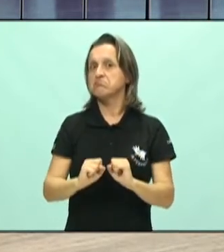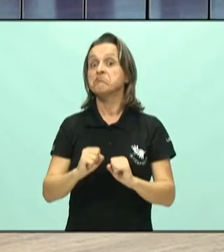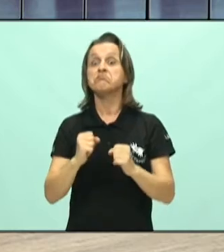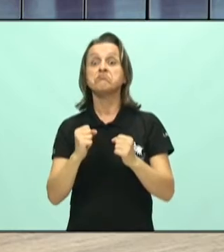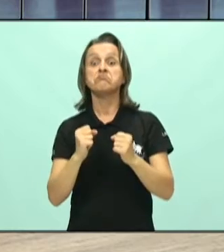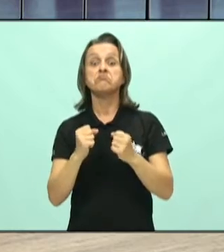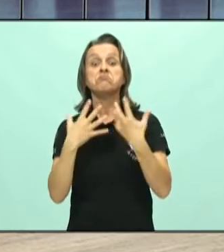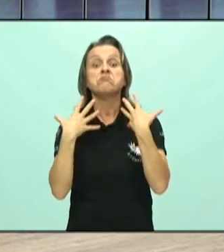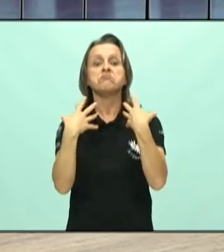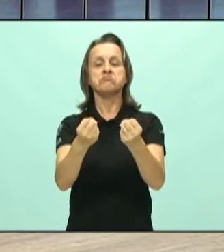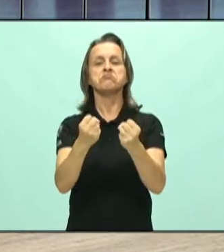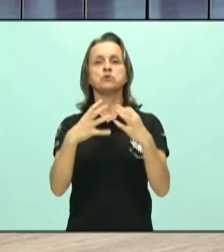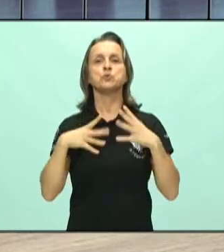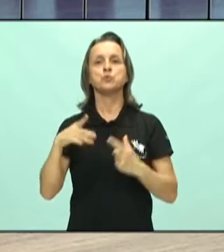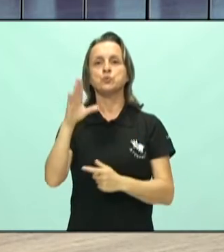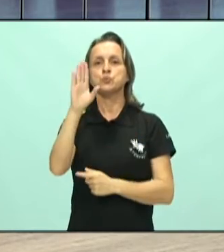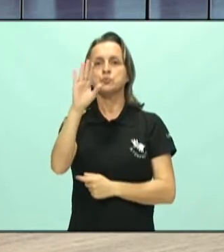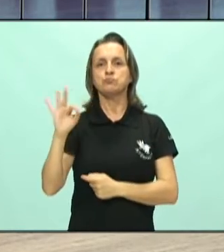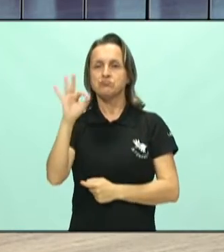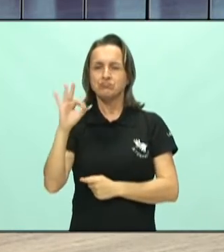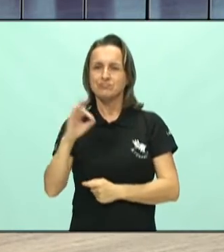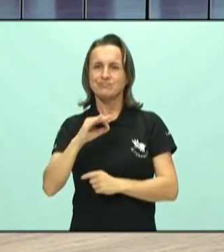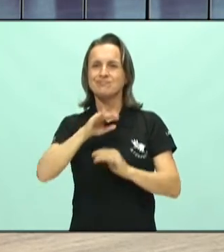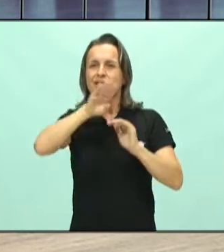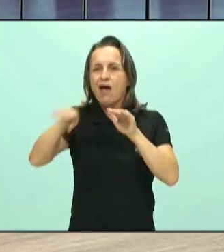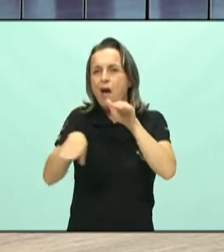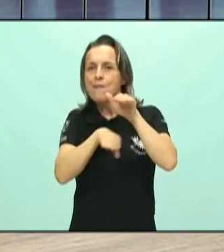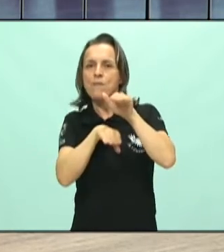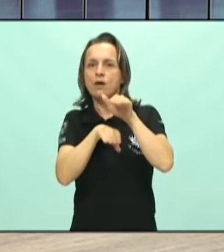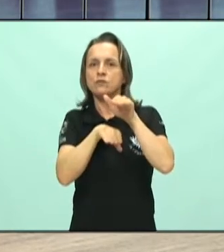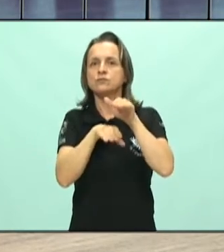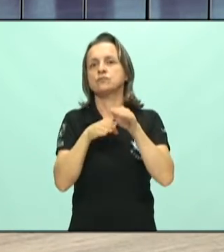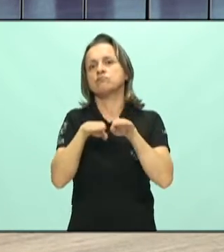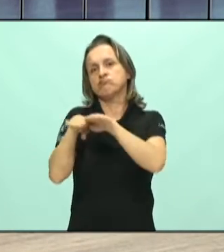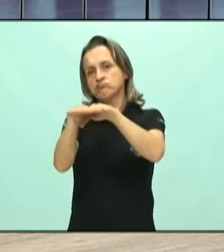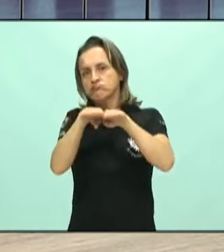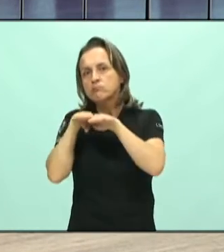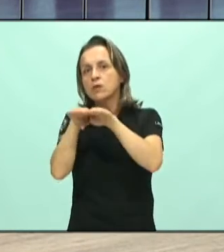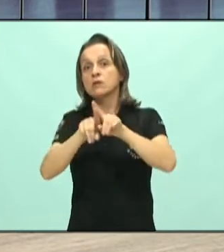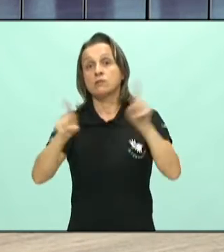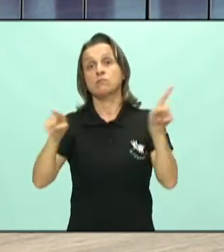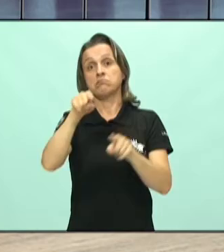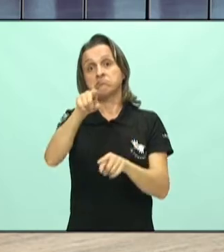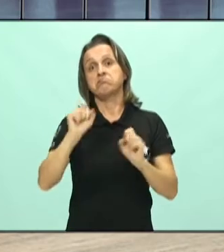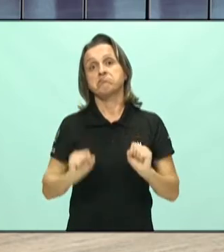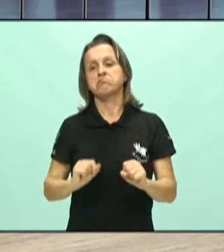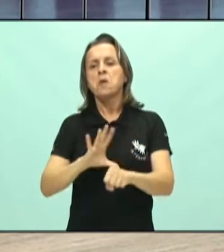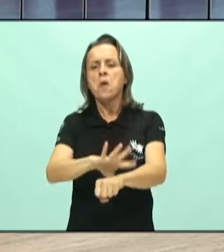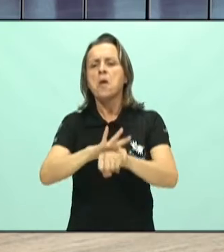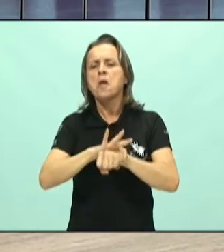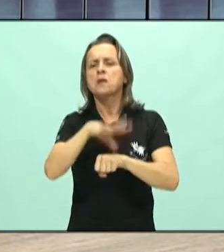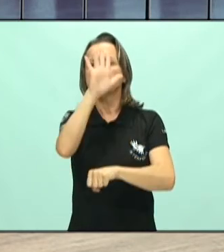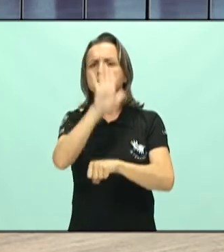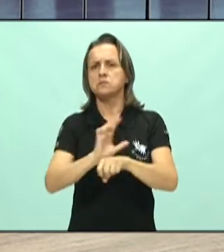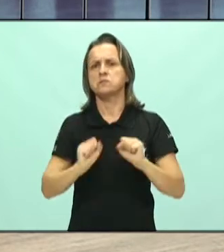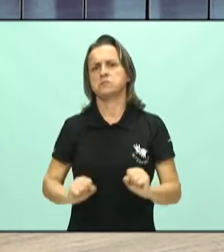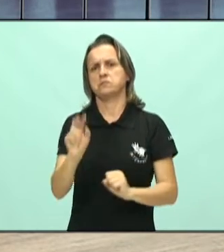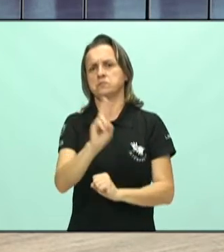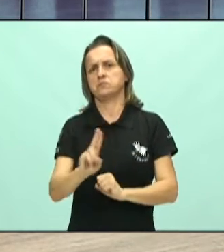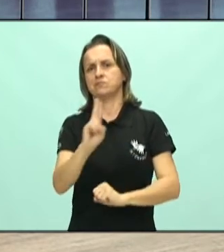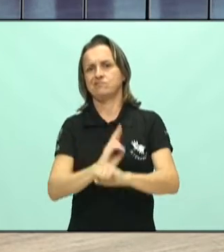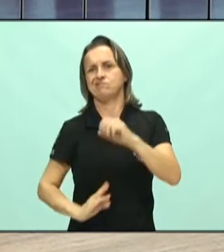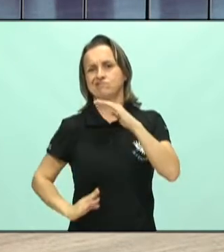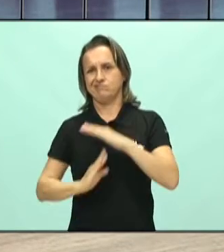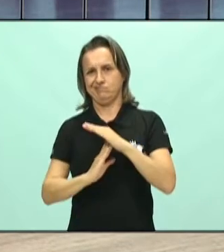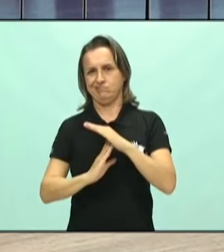abaixo desse padrão, sem problema nenhum. Só que você garantiria que o estado poderia usar esse limite. Então, e todos